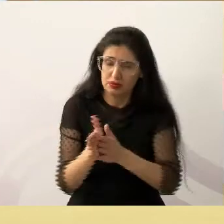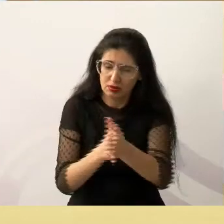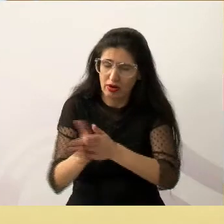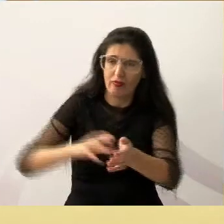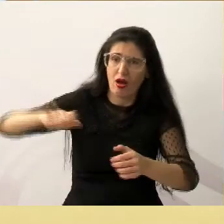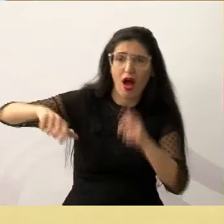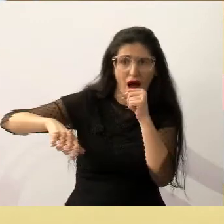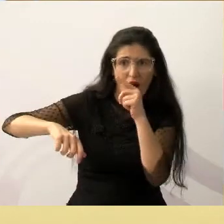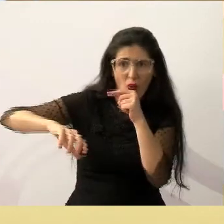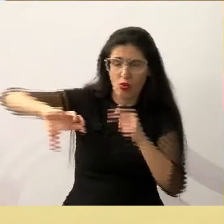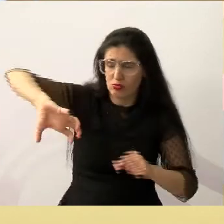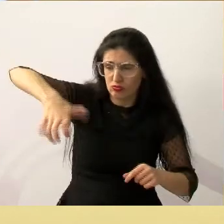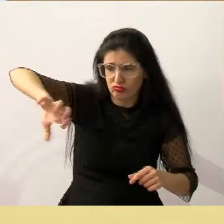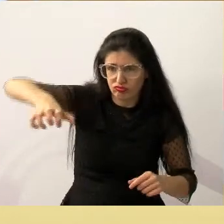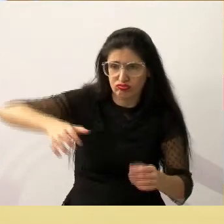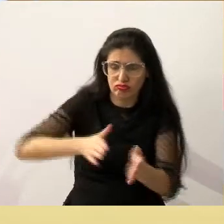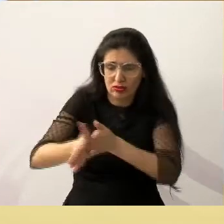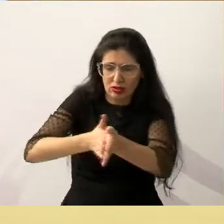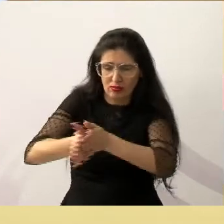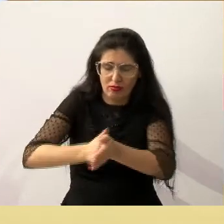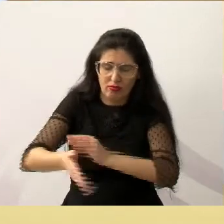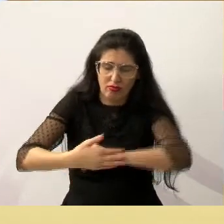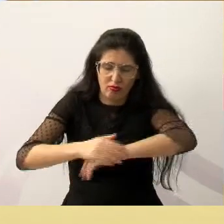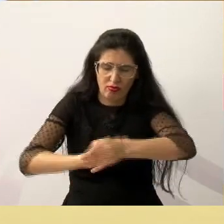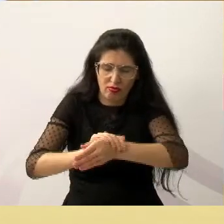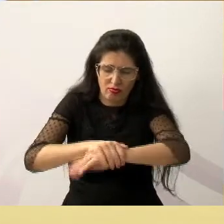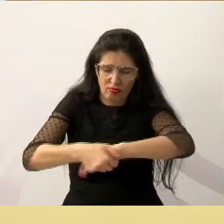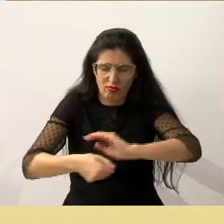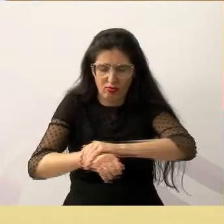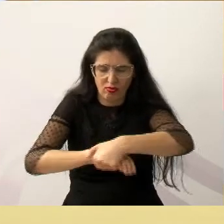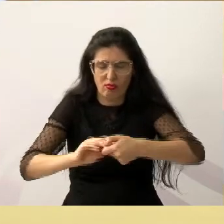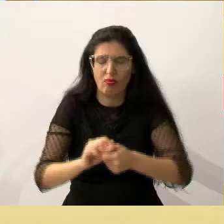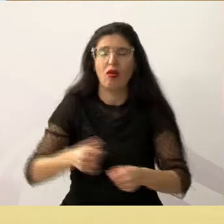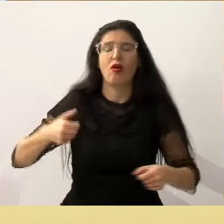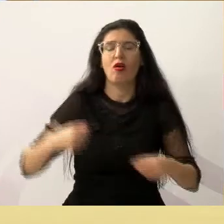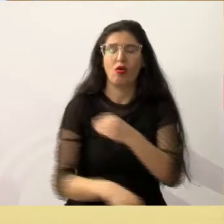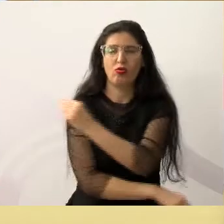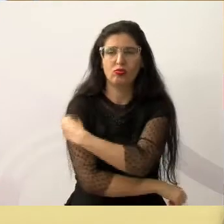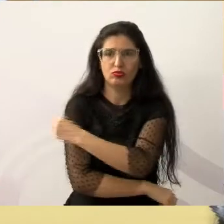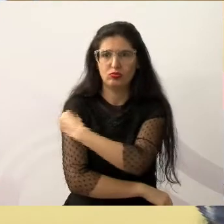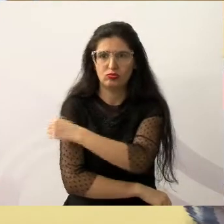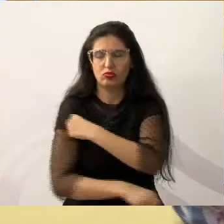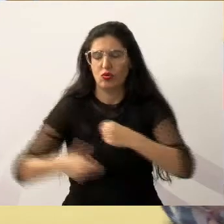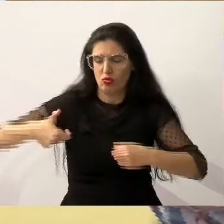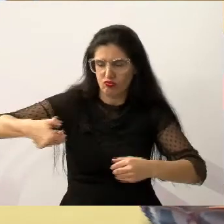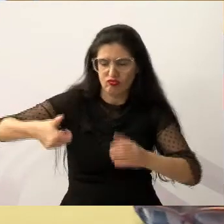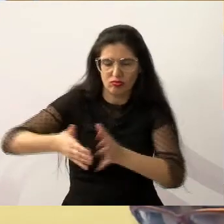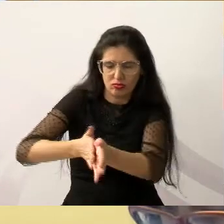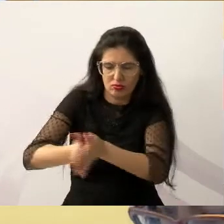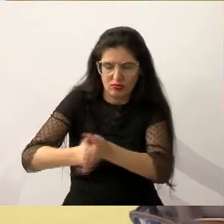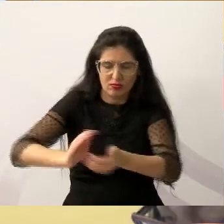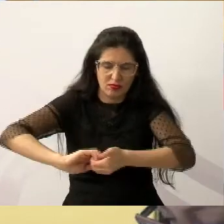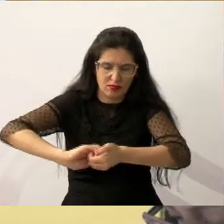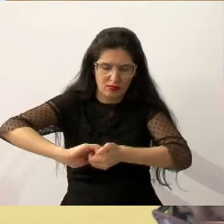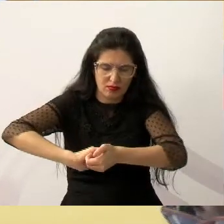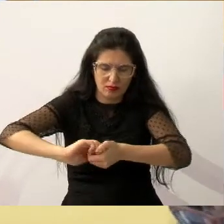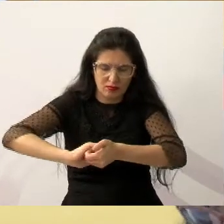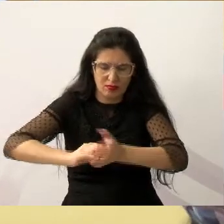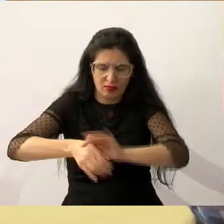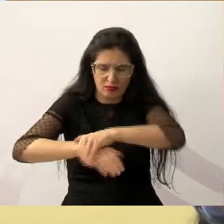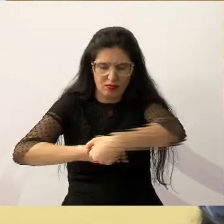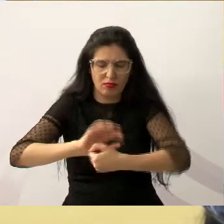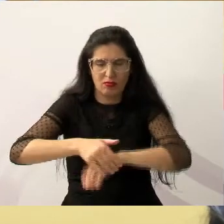social. Só que a gente, mesmo estando no hall das cidades, que está conseguindo uma porcentagem